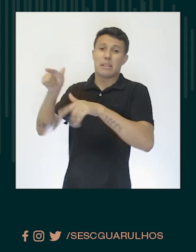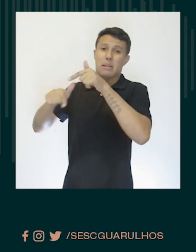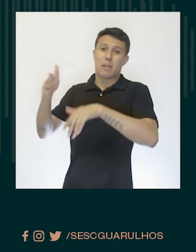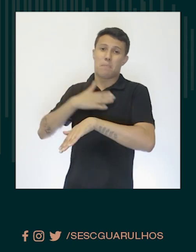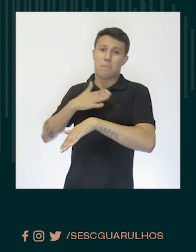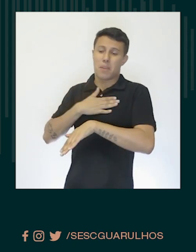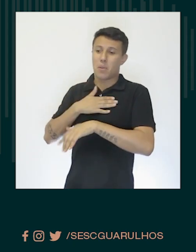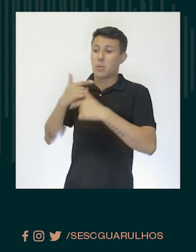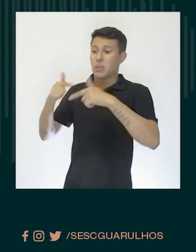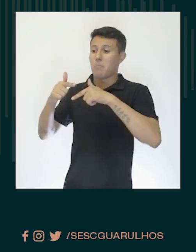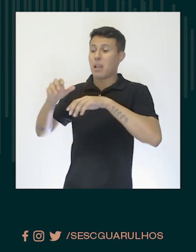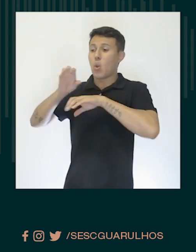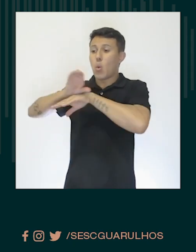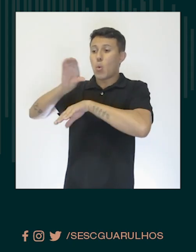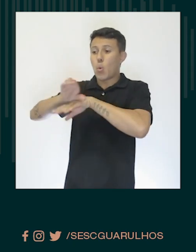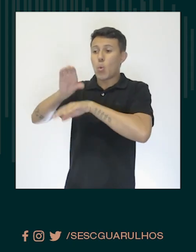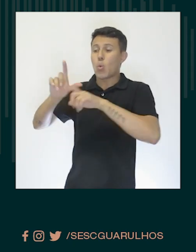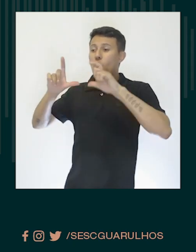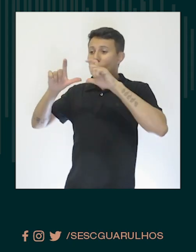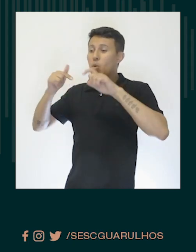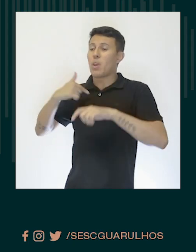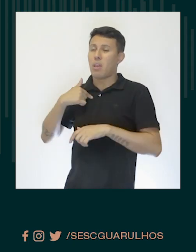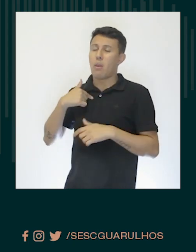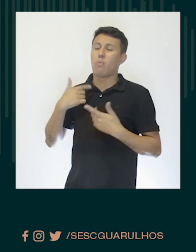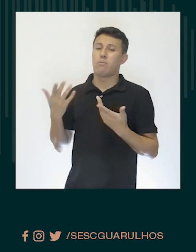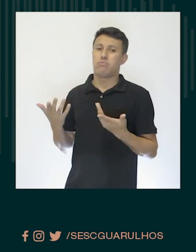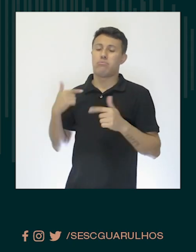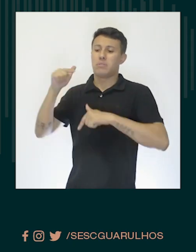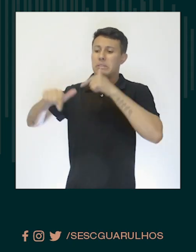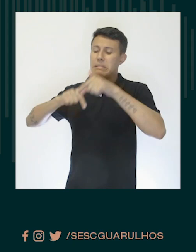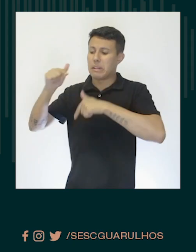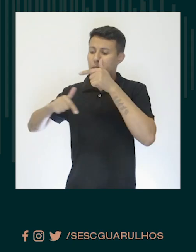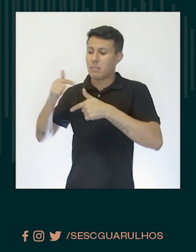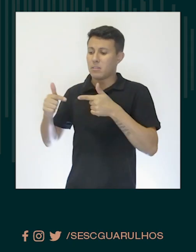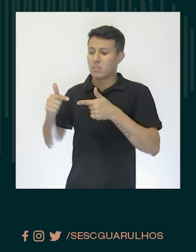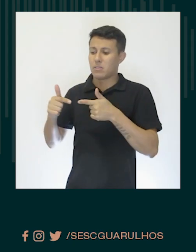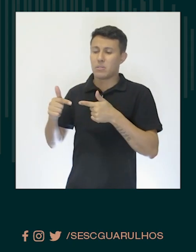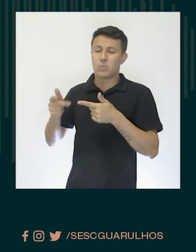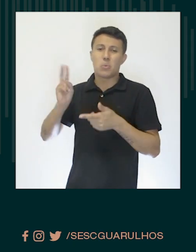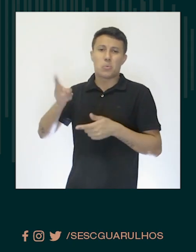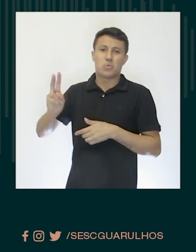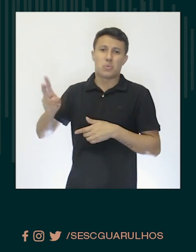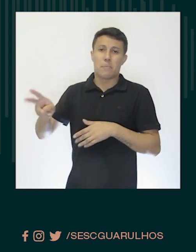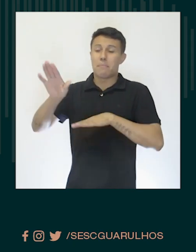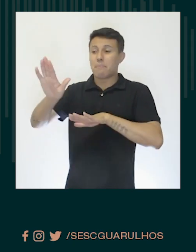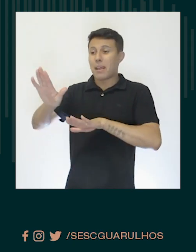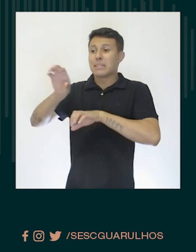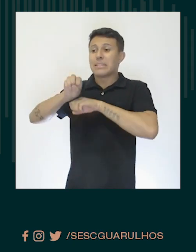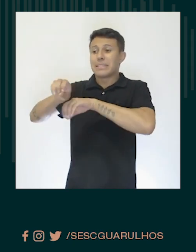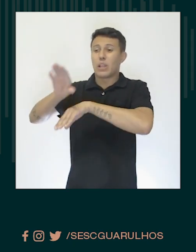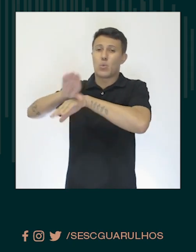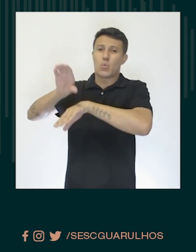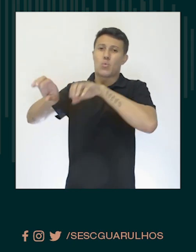o curso de fotografia, eu estou trabalhando, continuo trabalhando com curso nessa modalidade